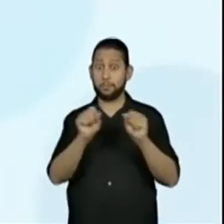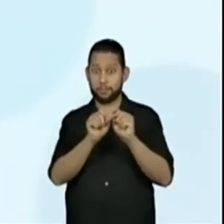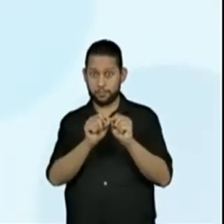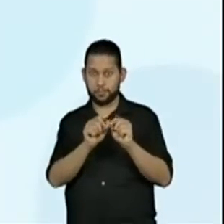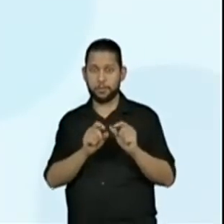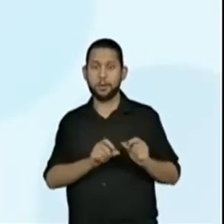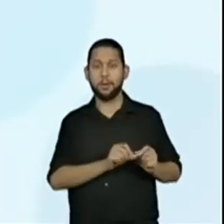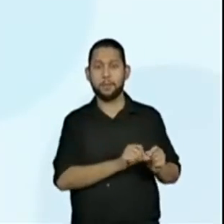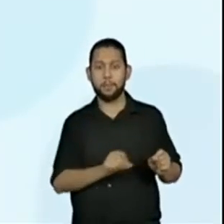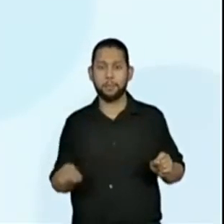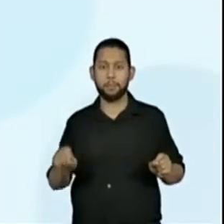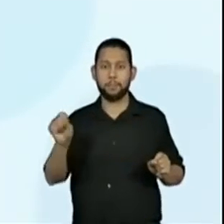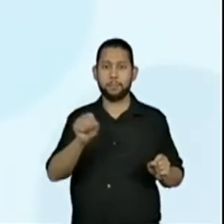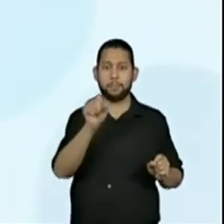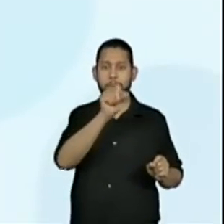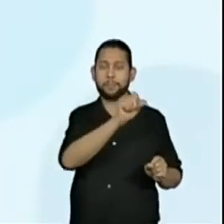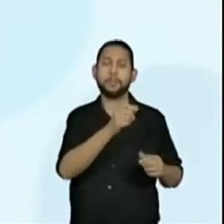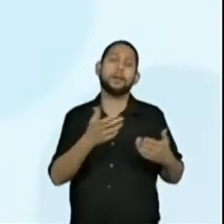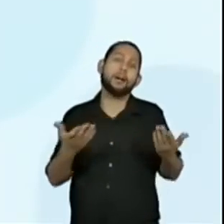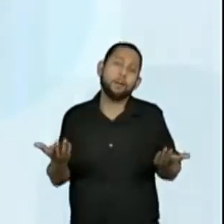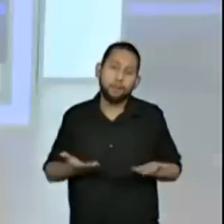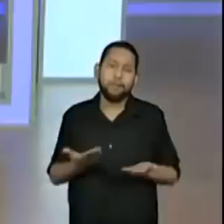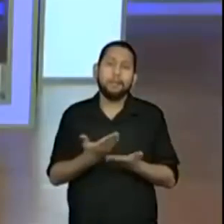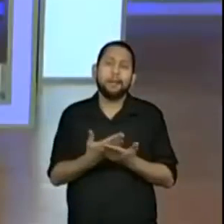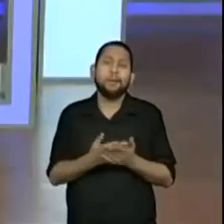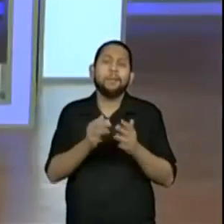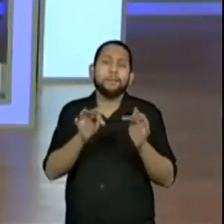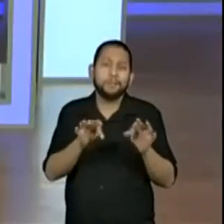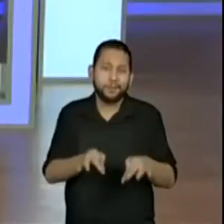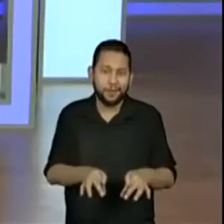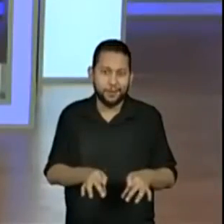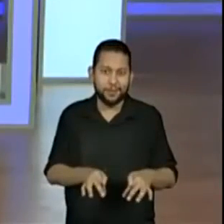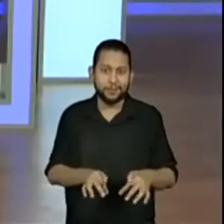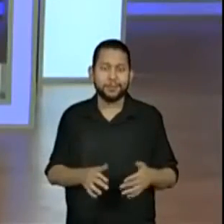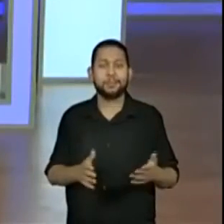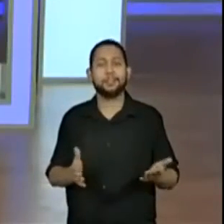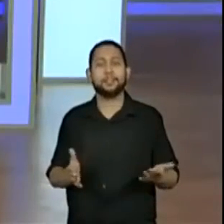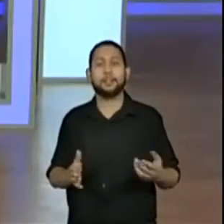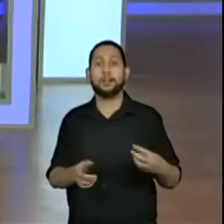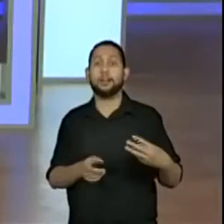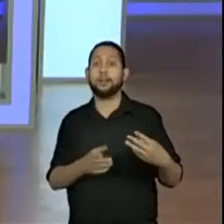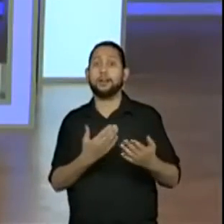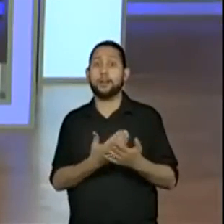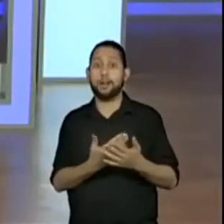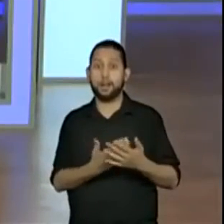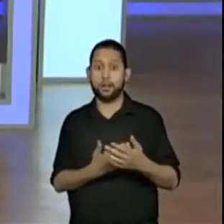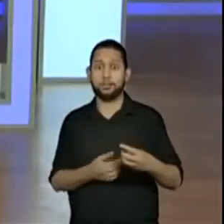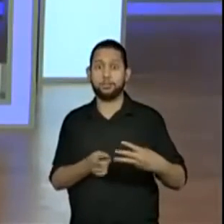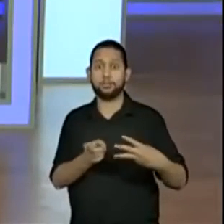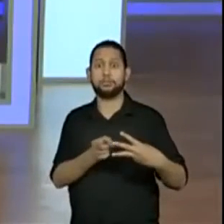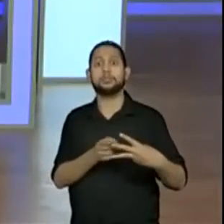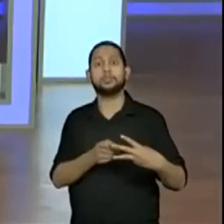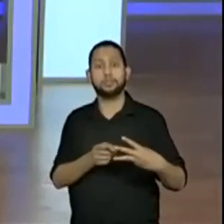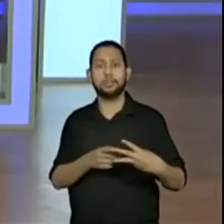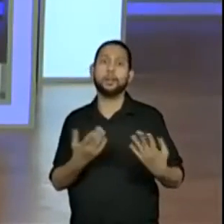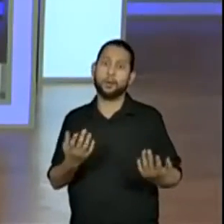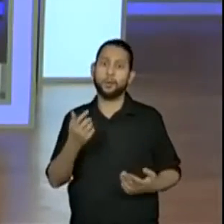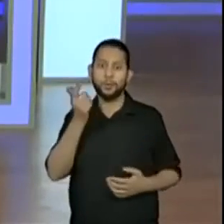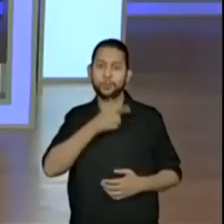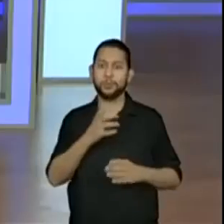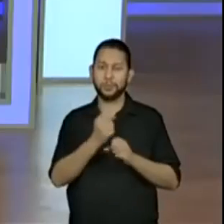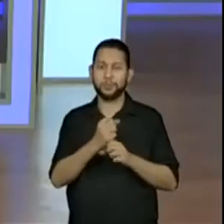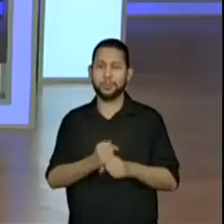perímetro gente nossa aula está chegando ao final chegamos ao 44 M que